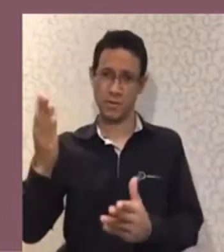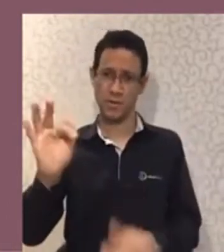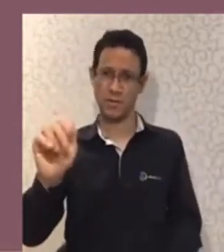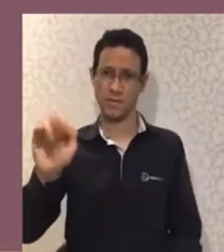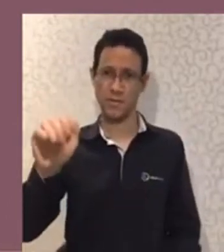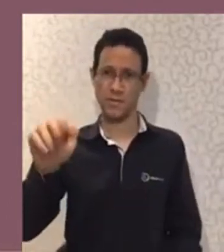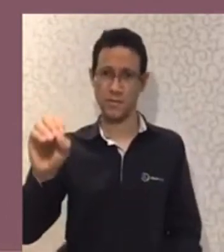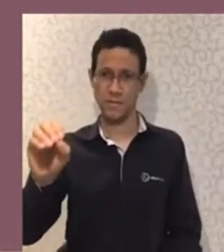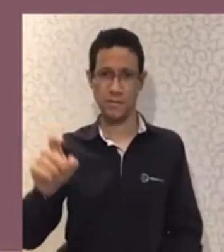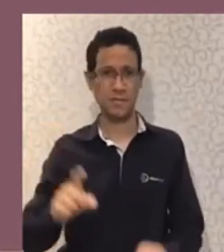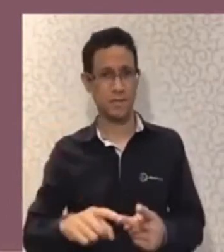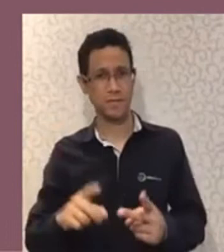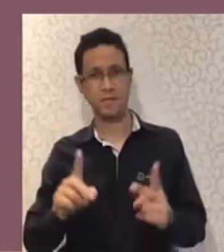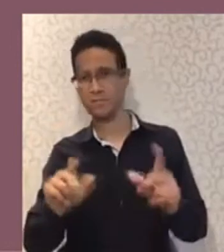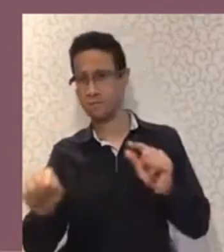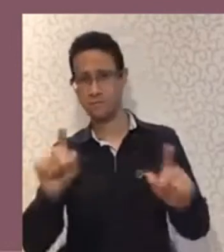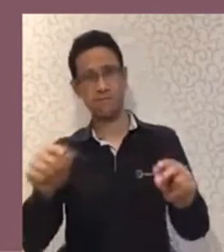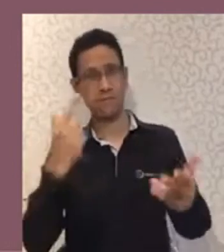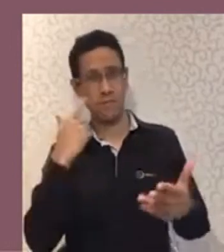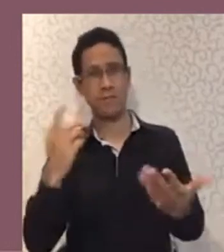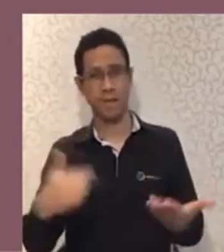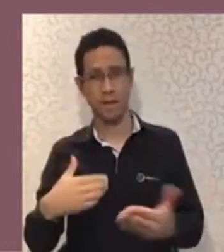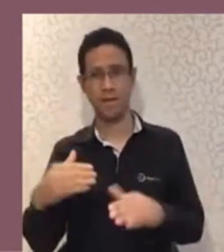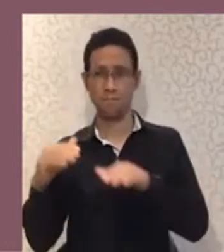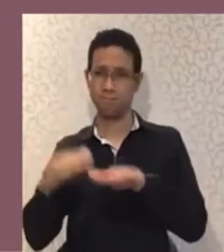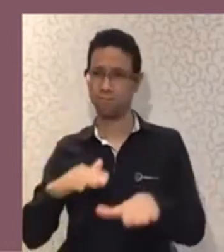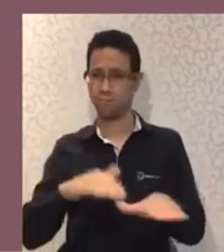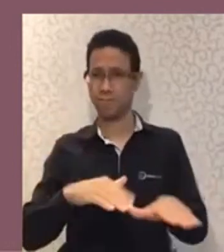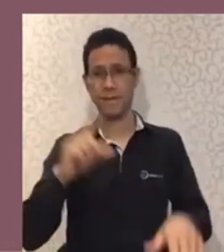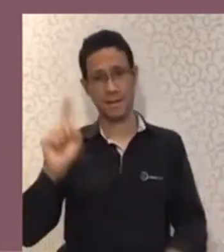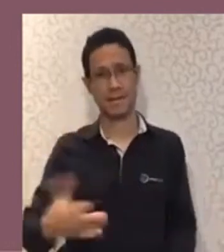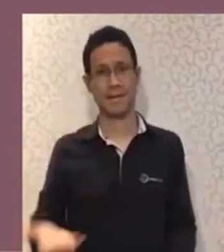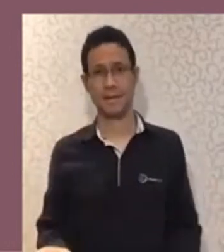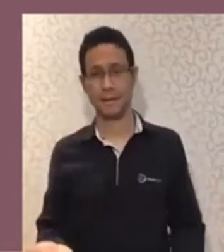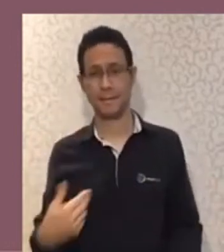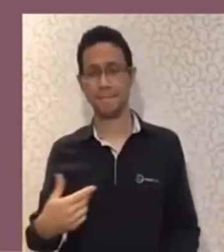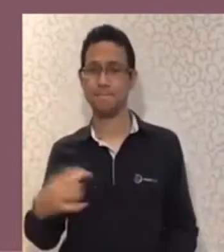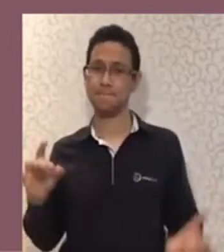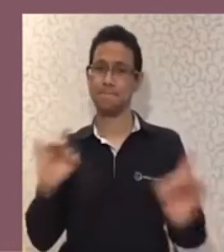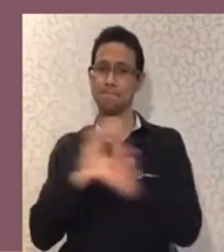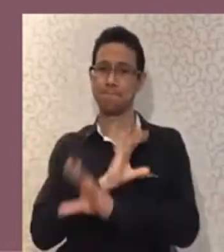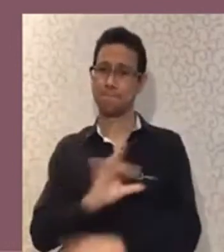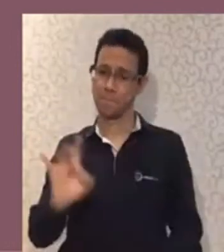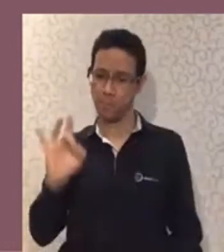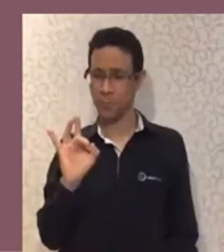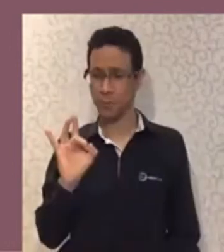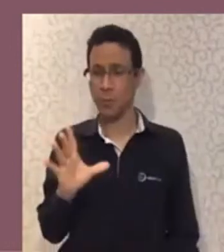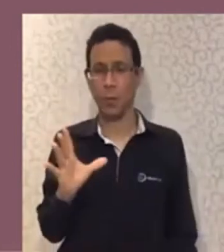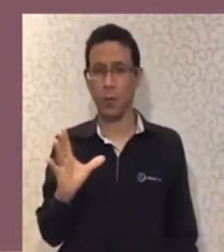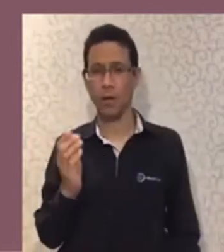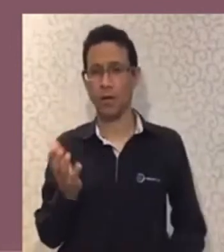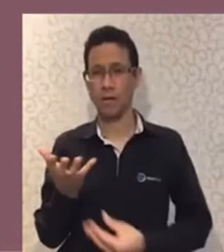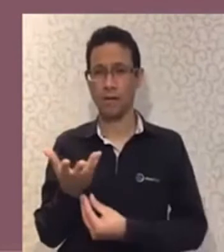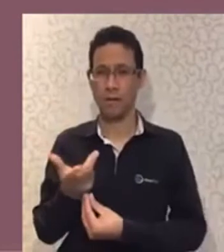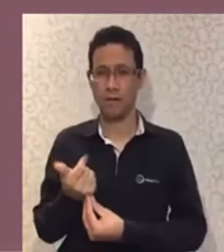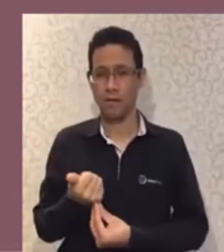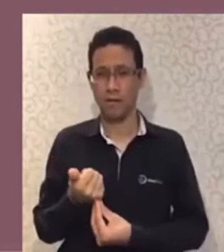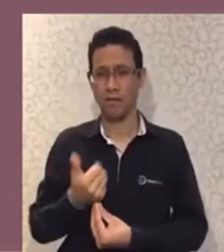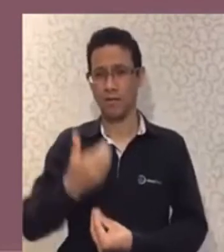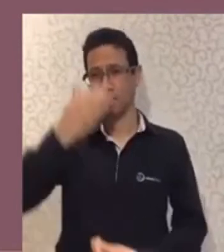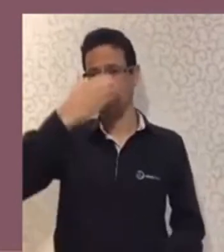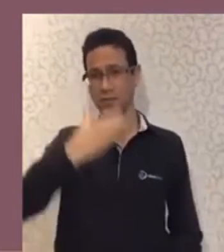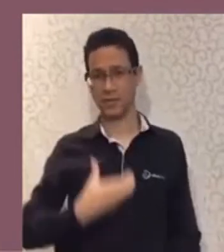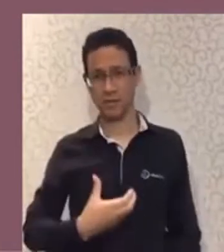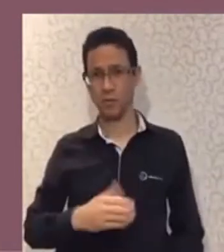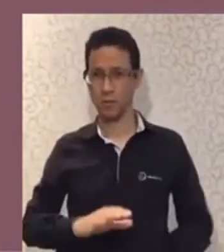nesse sentido, é uma militância mesmo. A gente não consegue se contemplar só vivendo a arte, sendo a arte. A gente